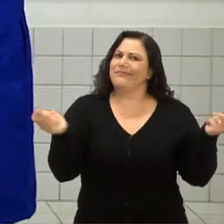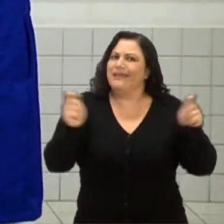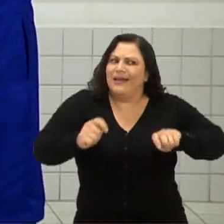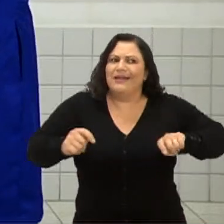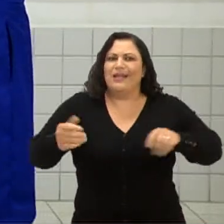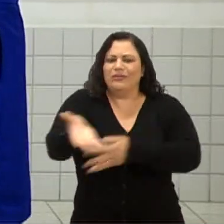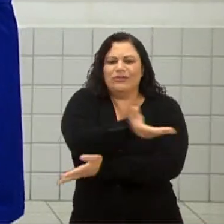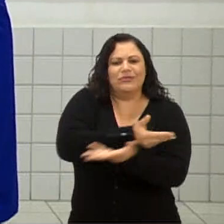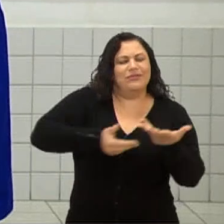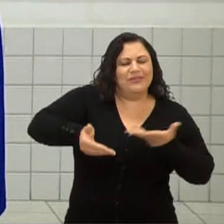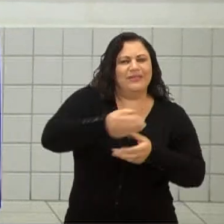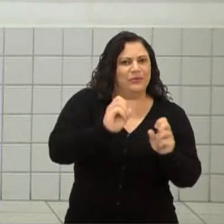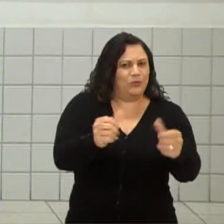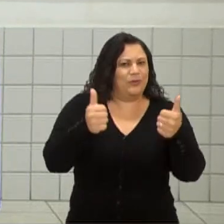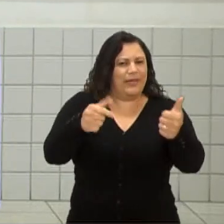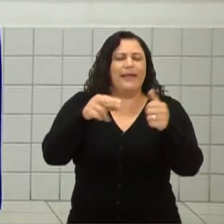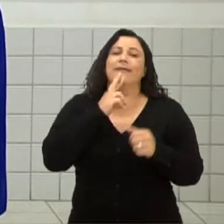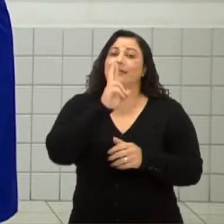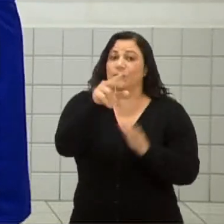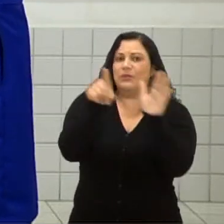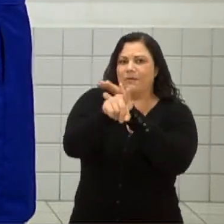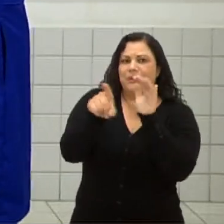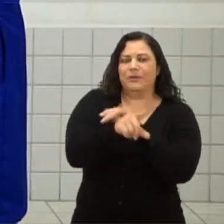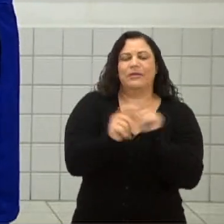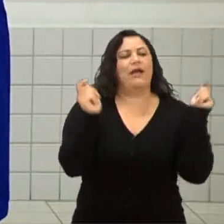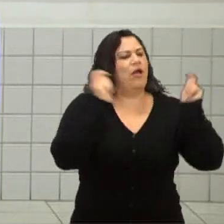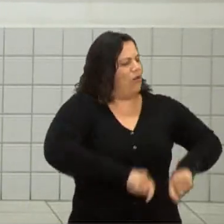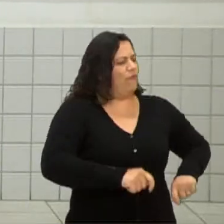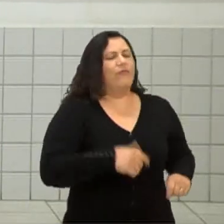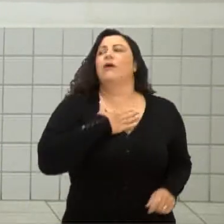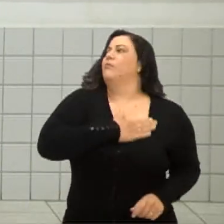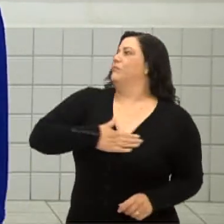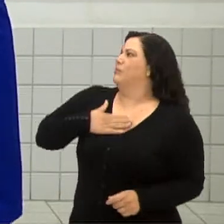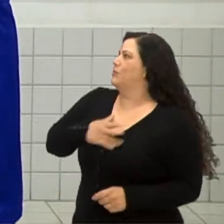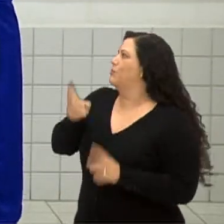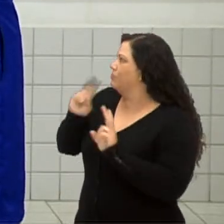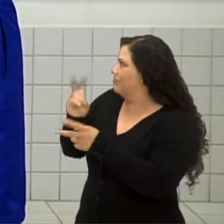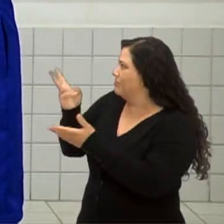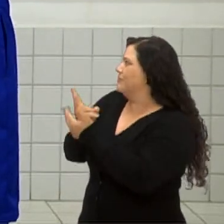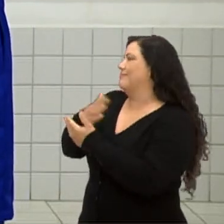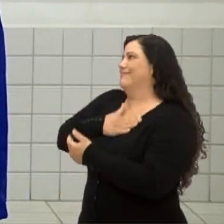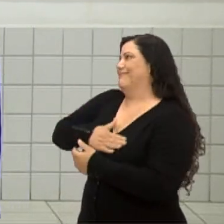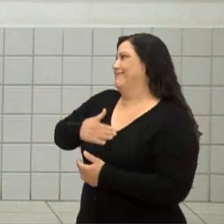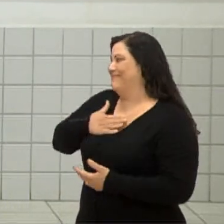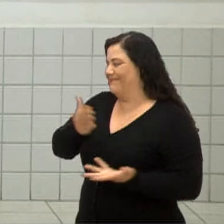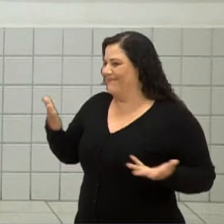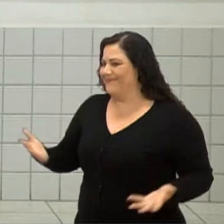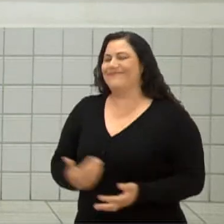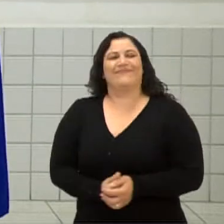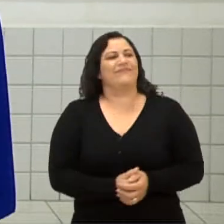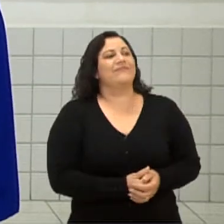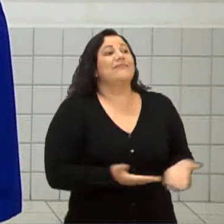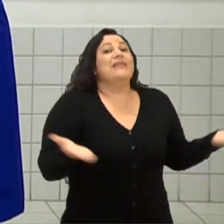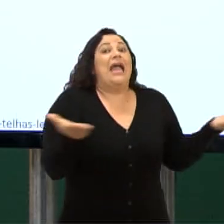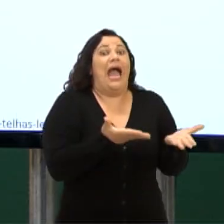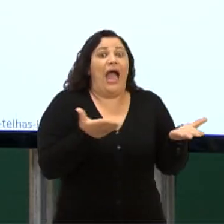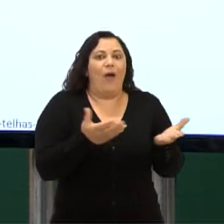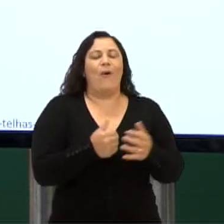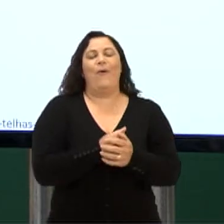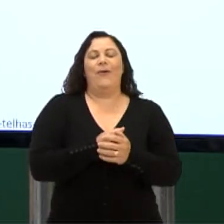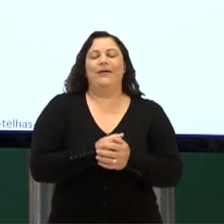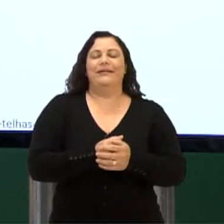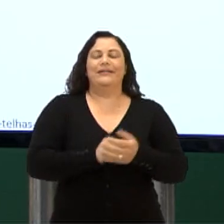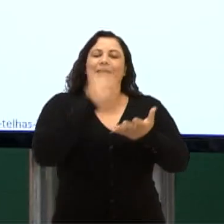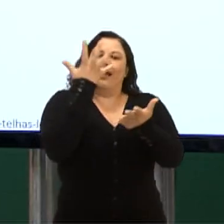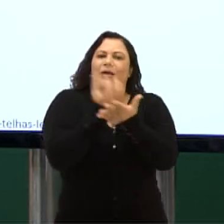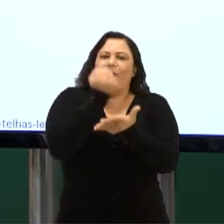e perguntar muitas vezes. Vamos continuar, Fran? Vamos continuar, porque eu tô gostando desse assunto. Que bom. Vamos pro quiz? Então, pega o